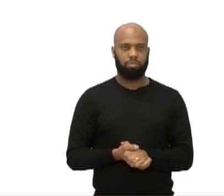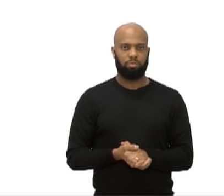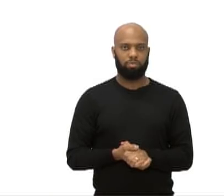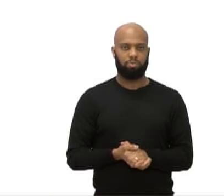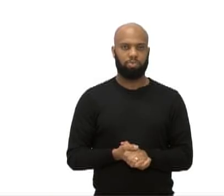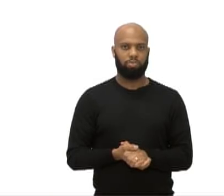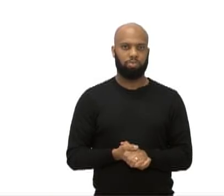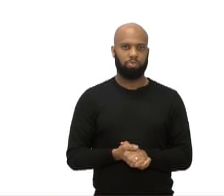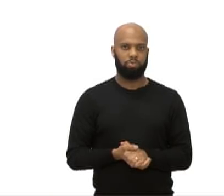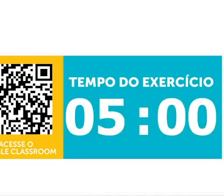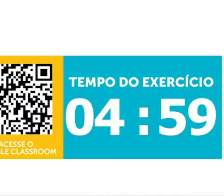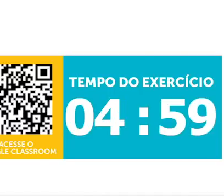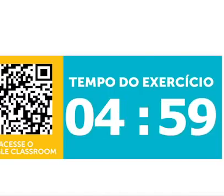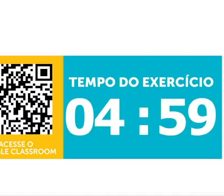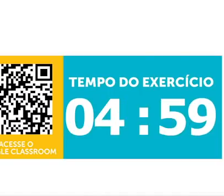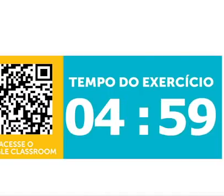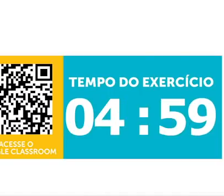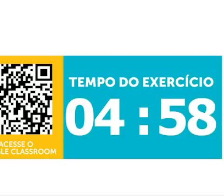Até logo!